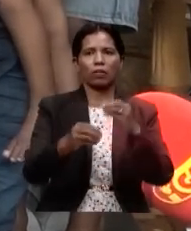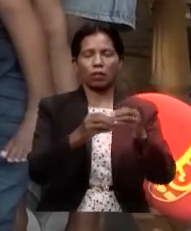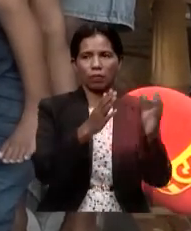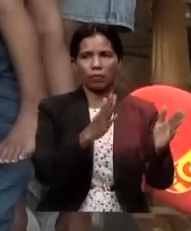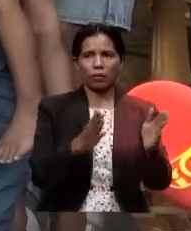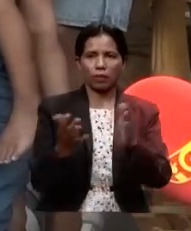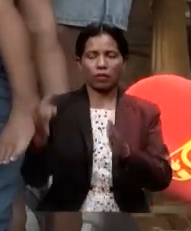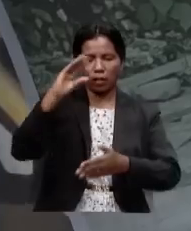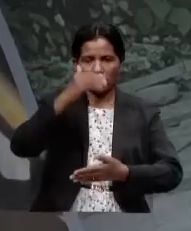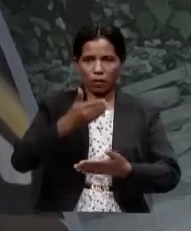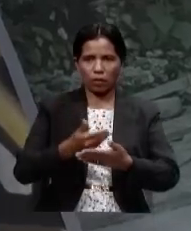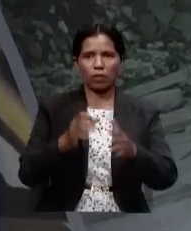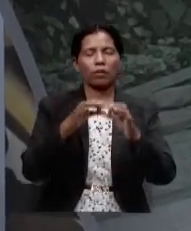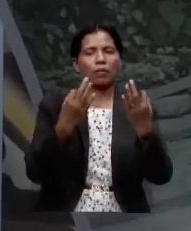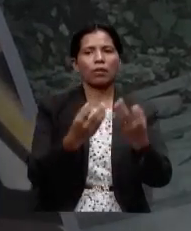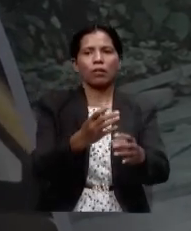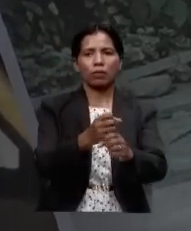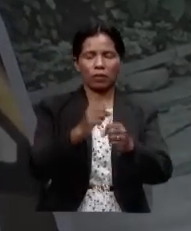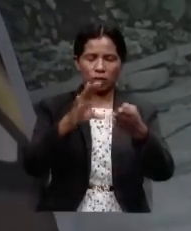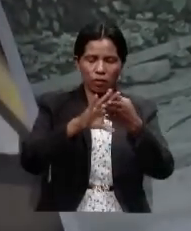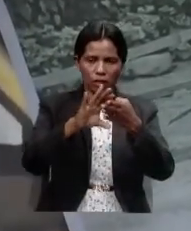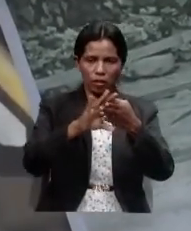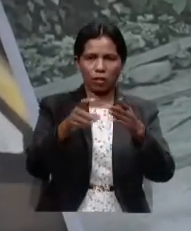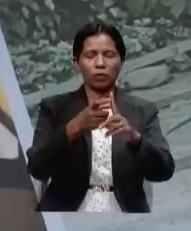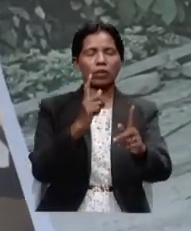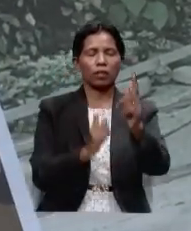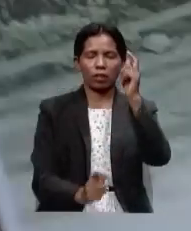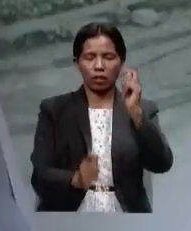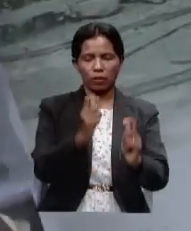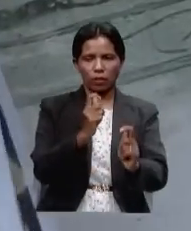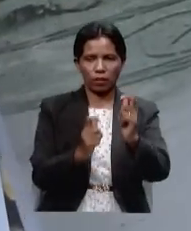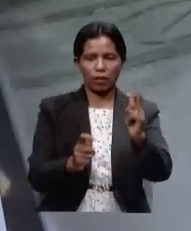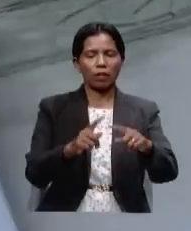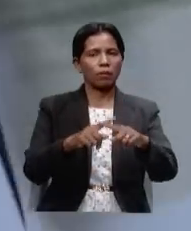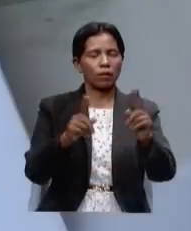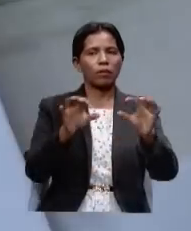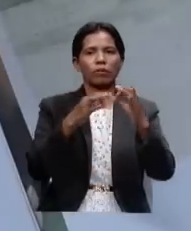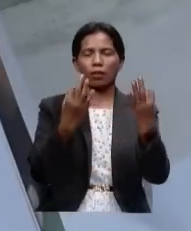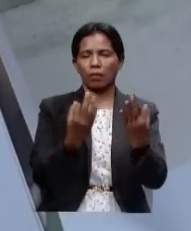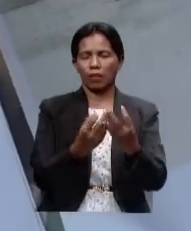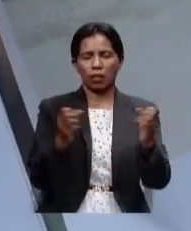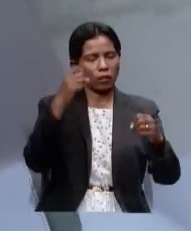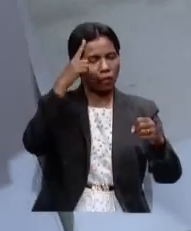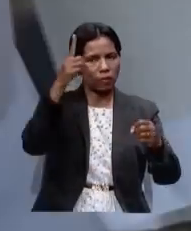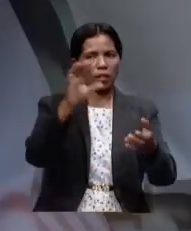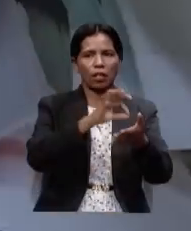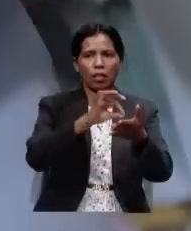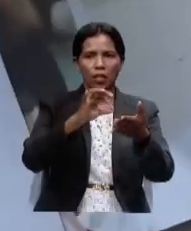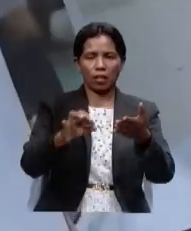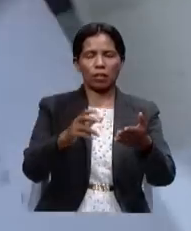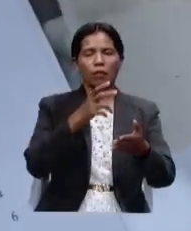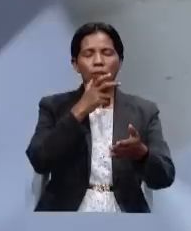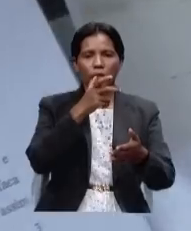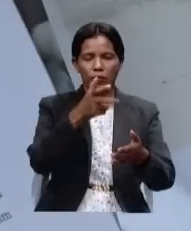processo Sirne Oangne, família Simuduni, carta notificação do Tribunal de Recurso, mas a família la compreende também quer colher em